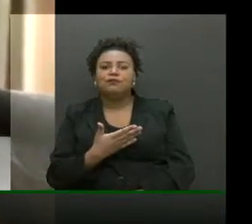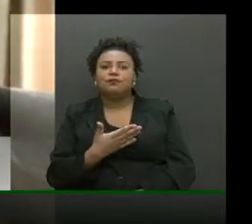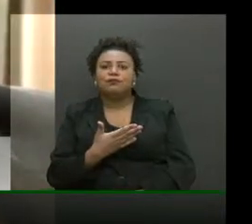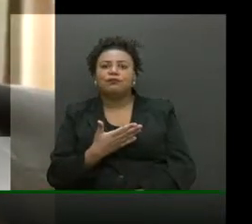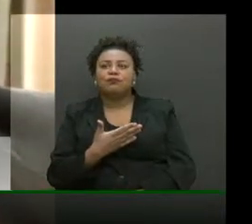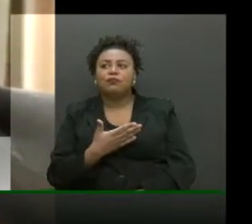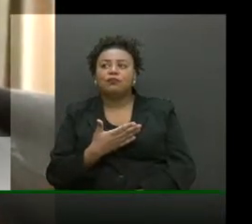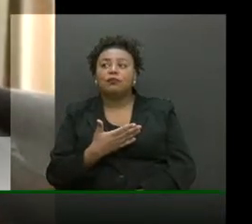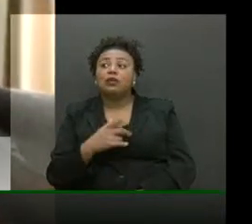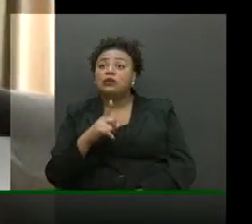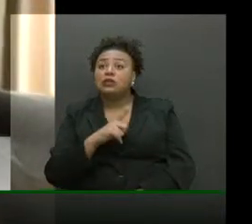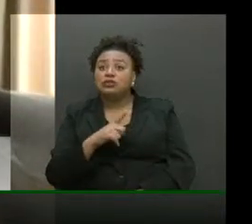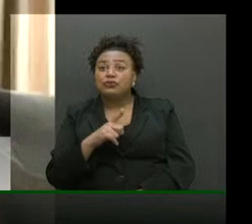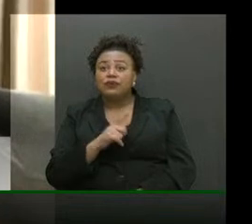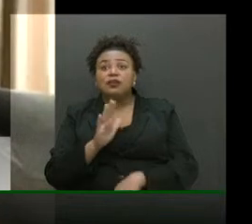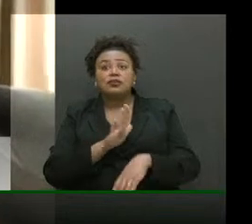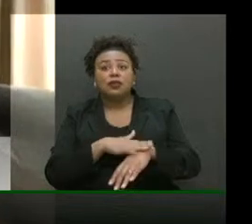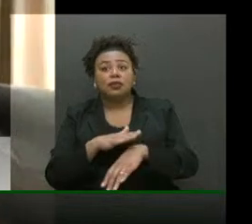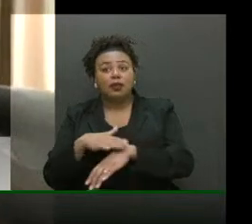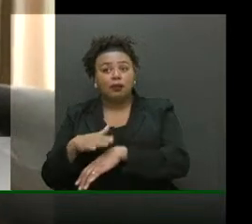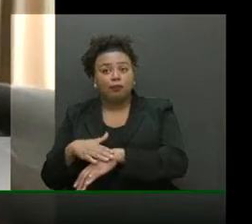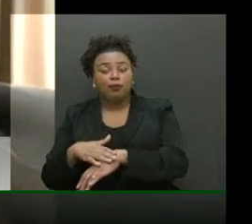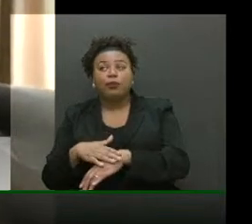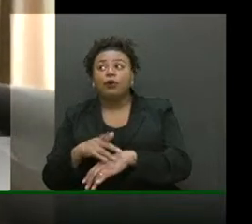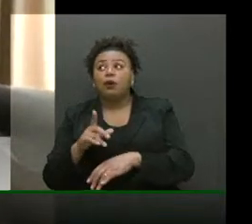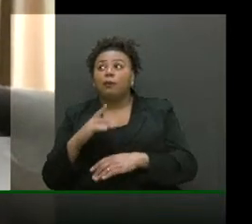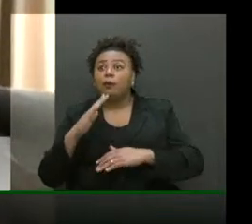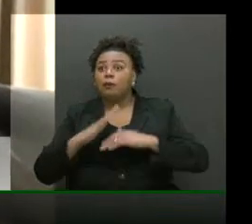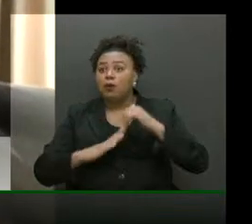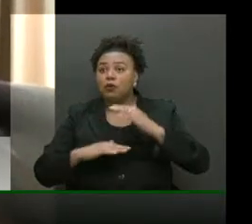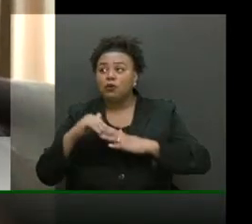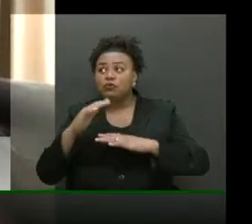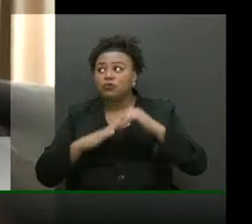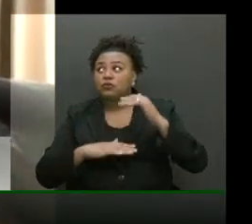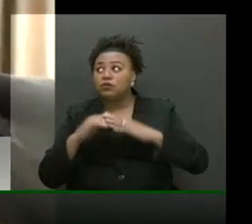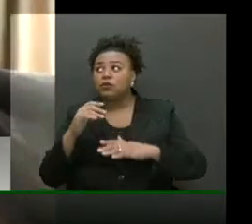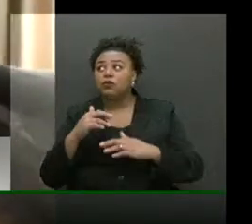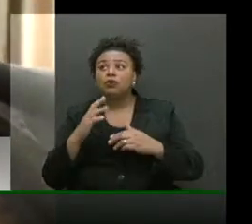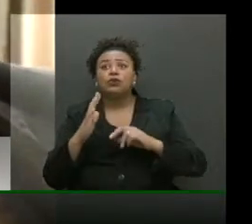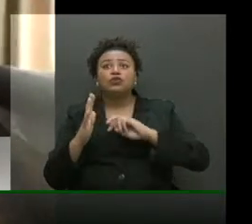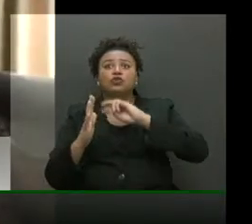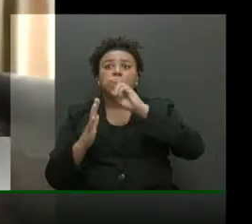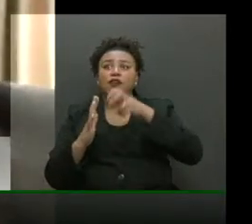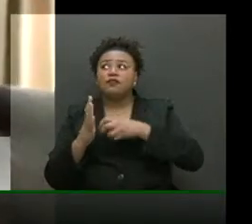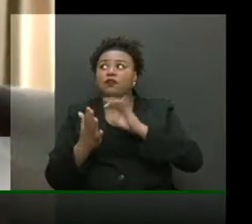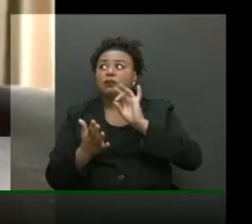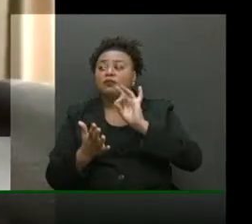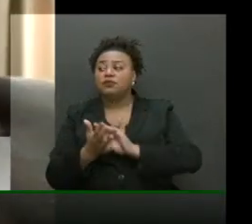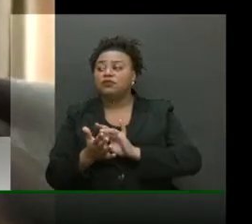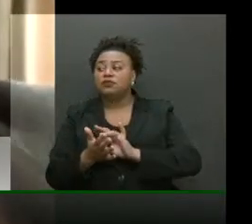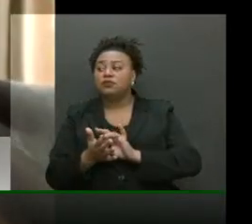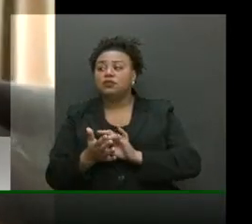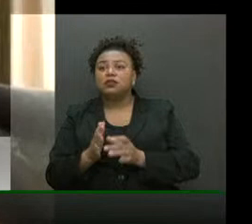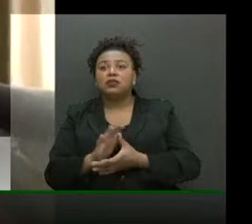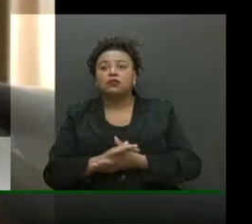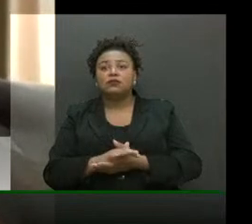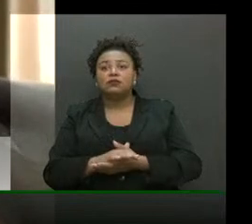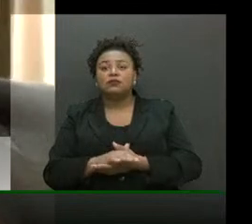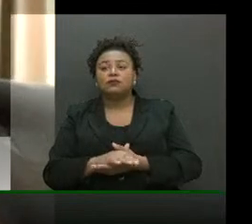realmente que houvesse um tempo para uma construção de uma reforma efetiva.